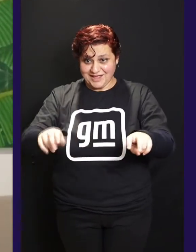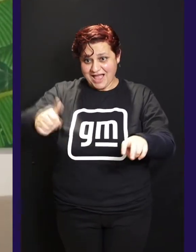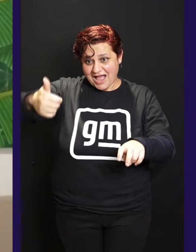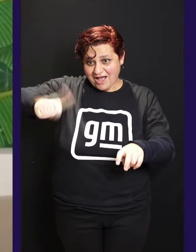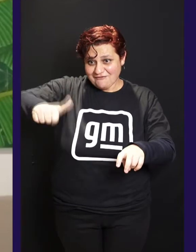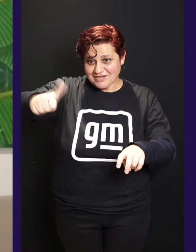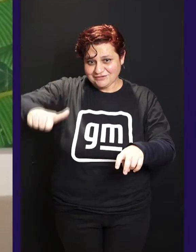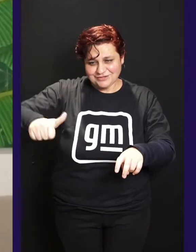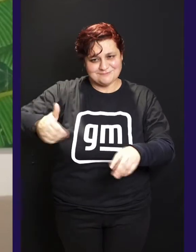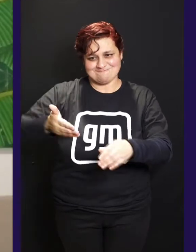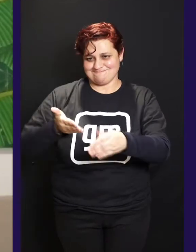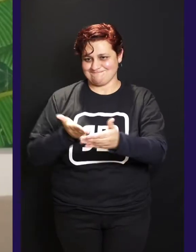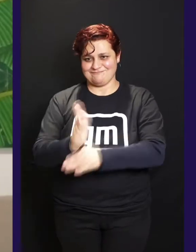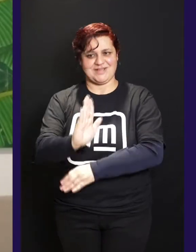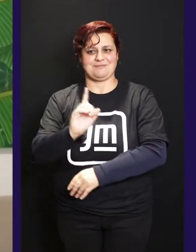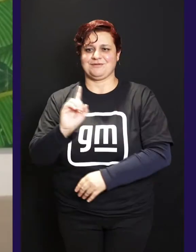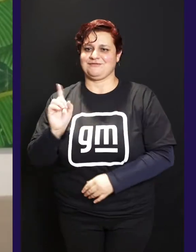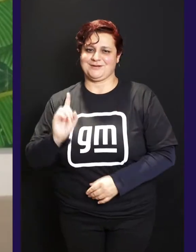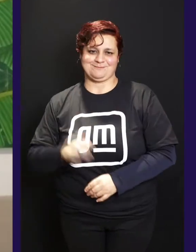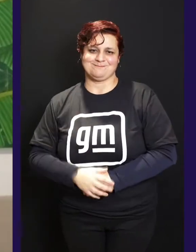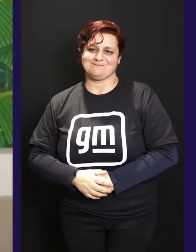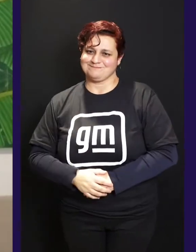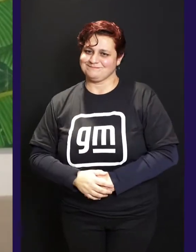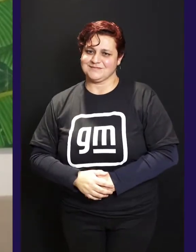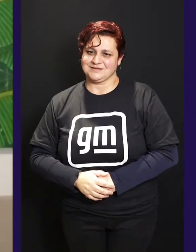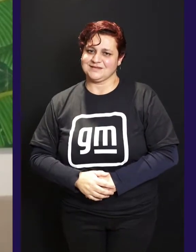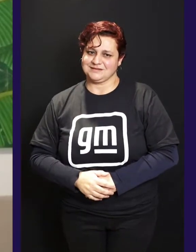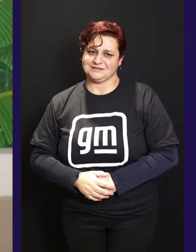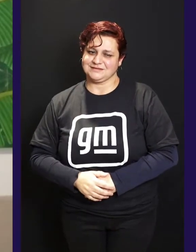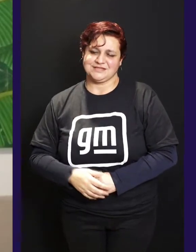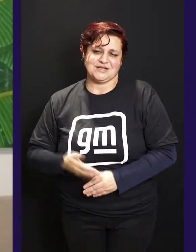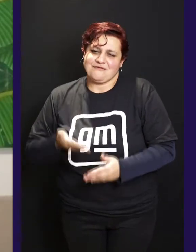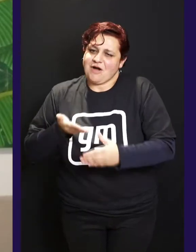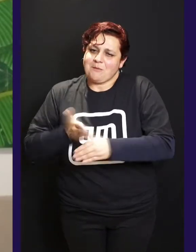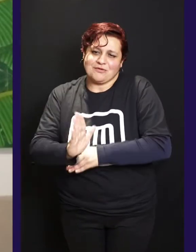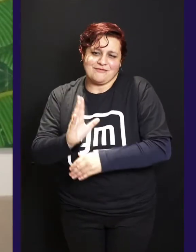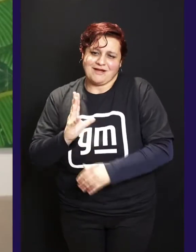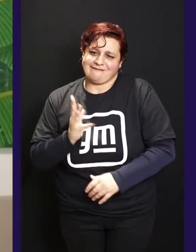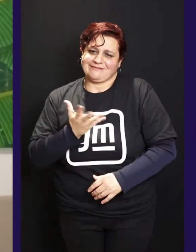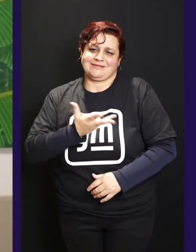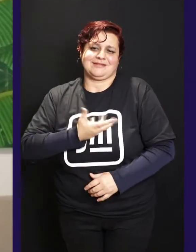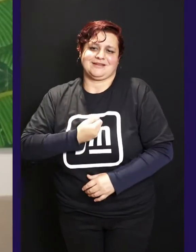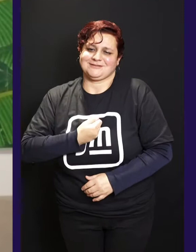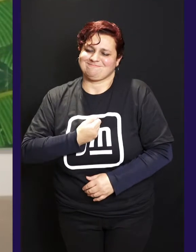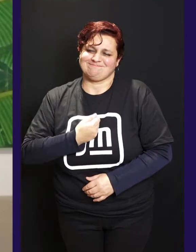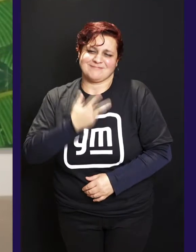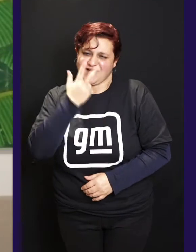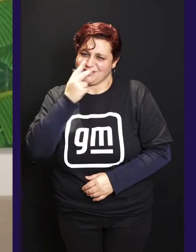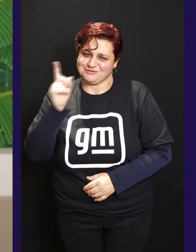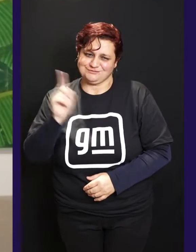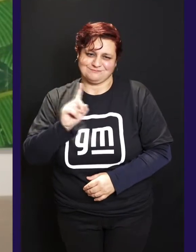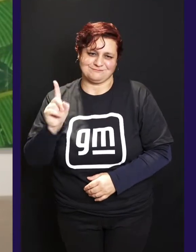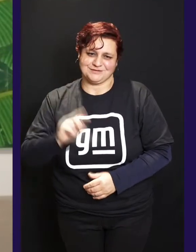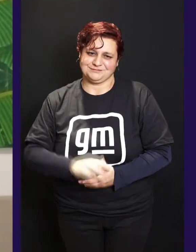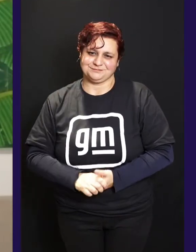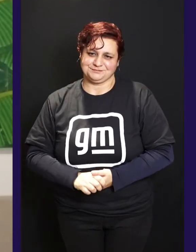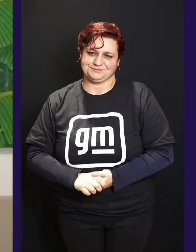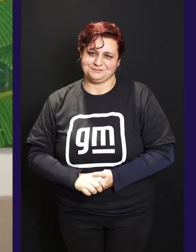vai encontrar uma outra justificativa, mas não vão aprovar um candidato ou uma candidata trans.